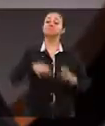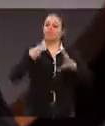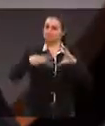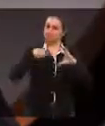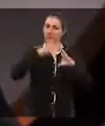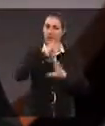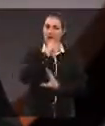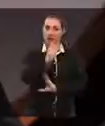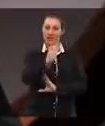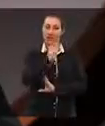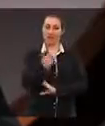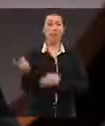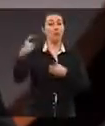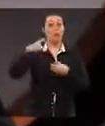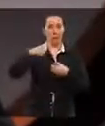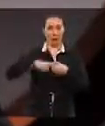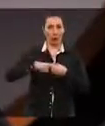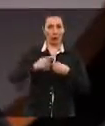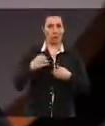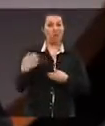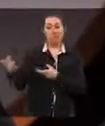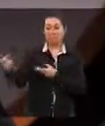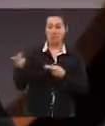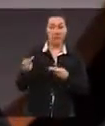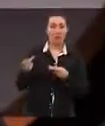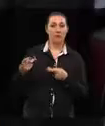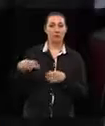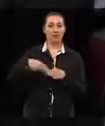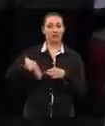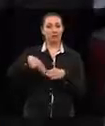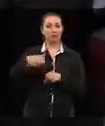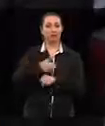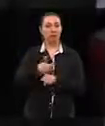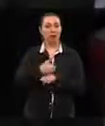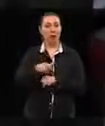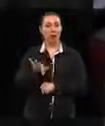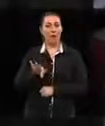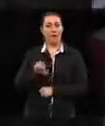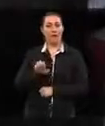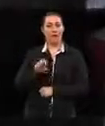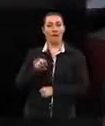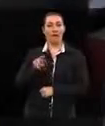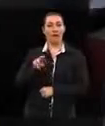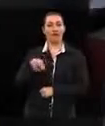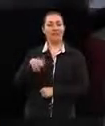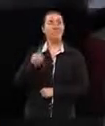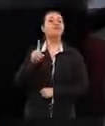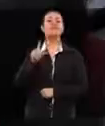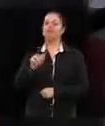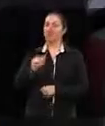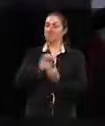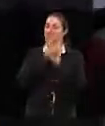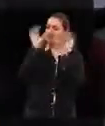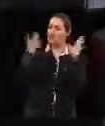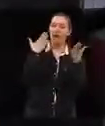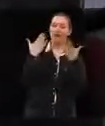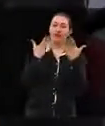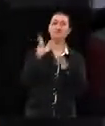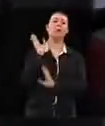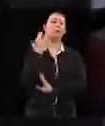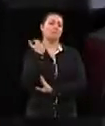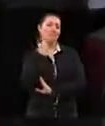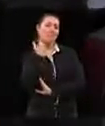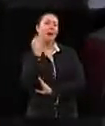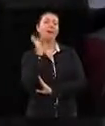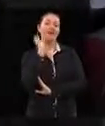O programa Câmara Entrevista está de volta e a nossa convidada de hoje, nutricionista Fernanda da Cunha, que vem esclarecendo muitas dúvidas pra gente. A gente